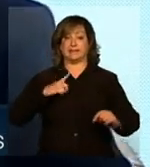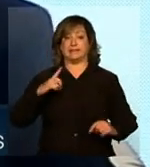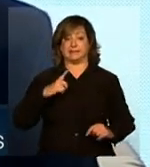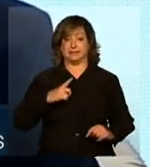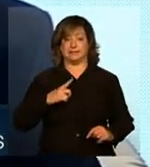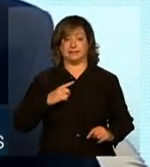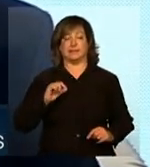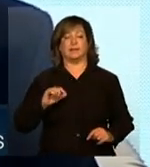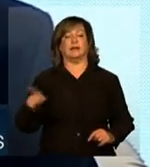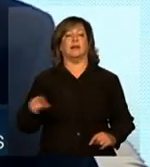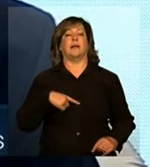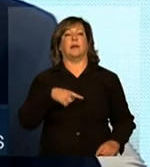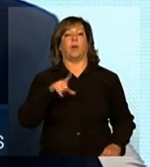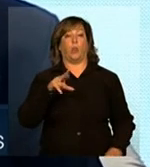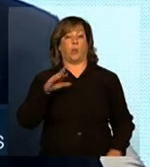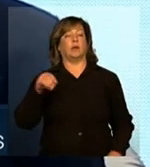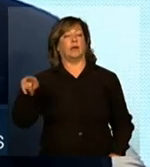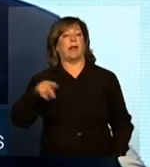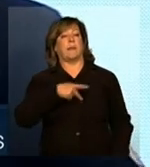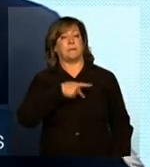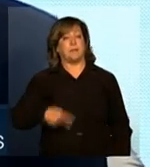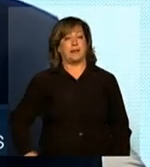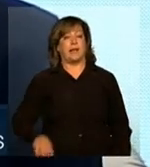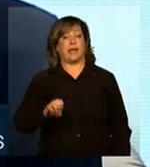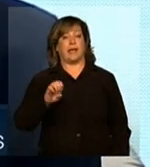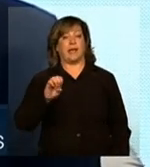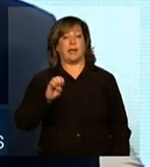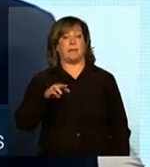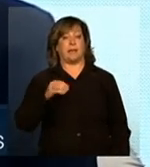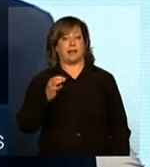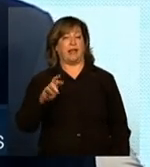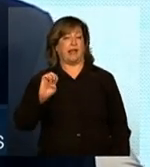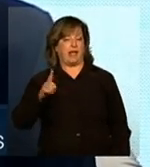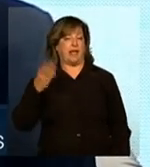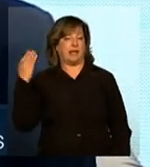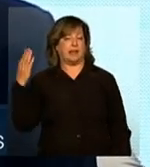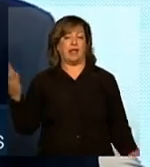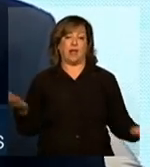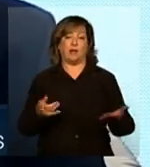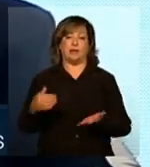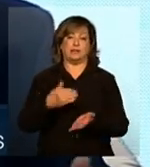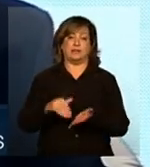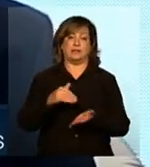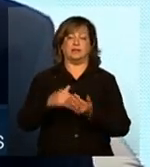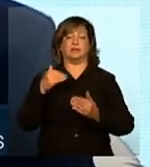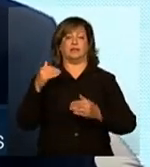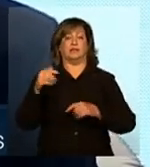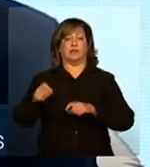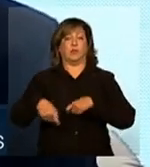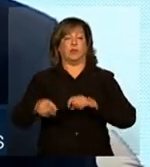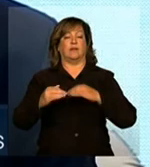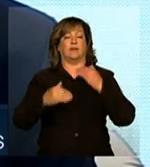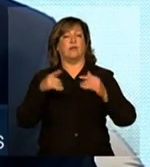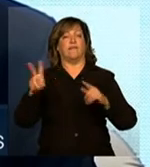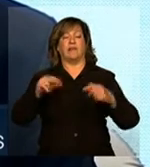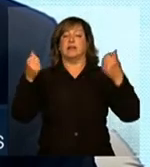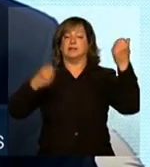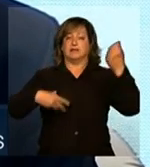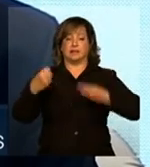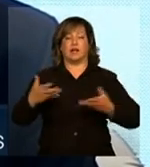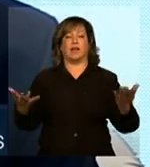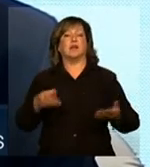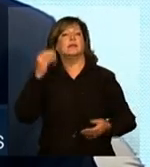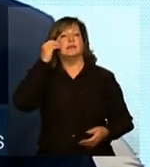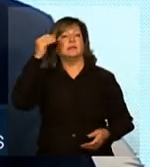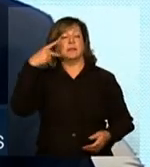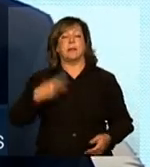foi presidente da Imater e que agora é secretário de Agricultura e Desenvolvimento, vai relatar para nós, né, a experiência